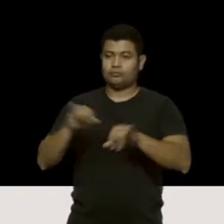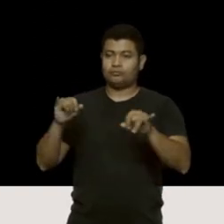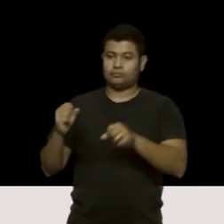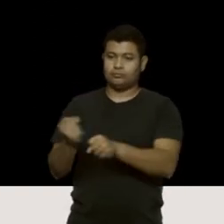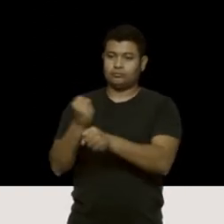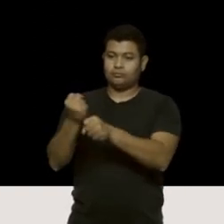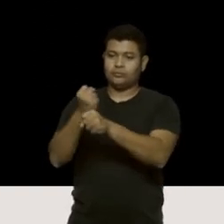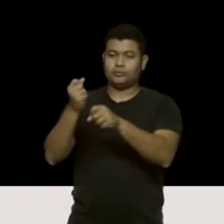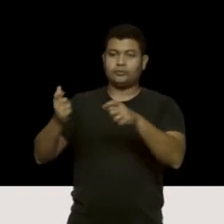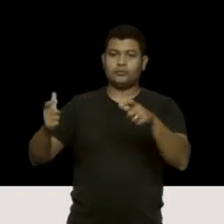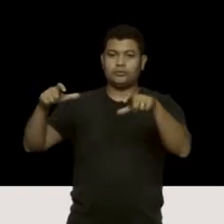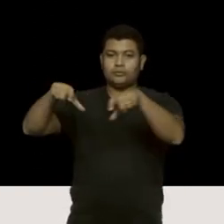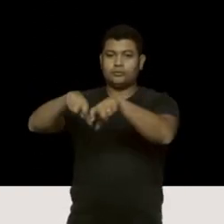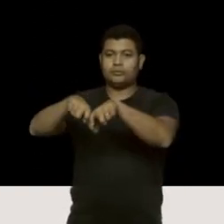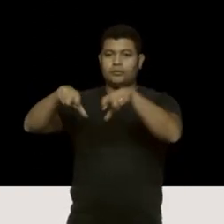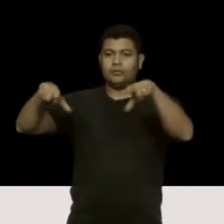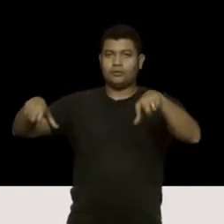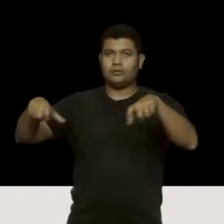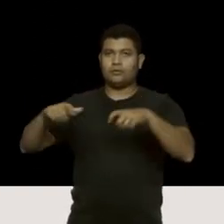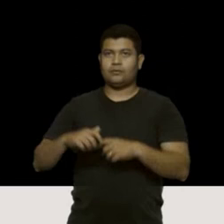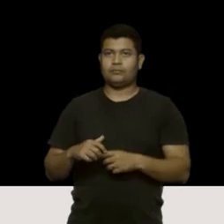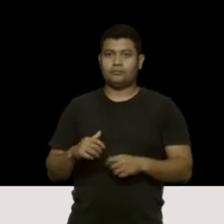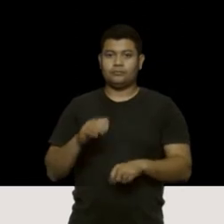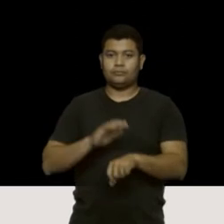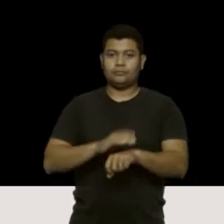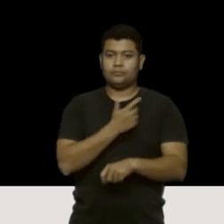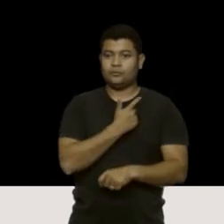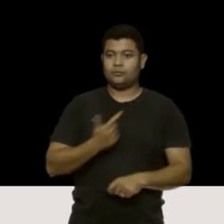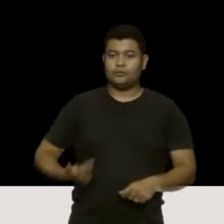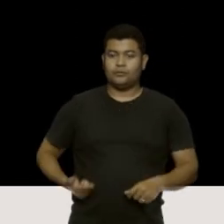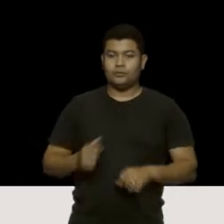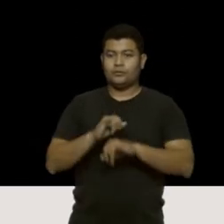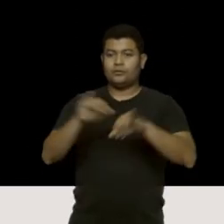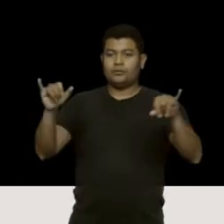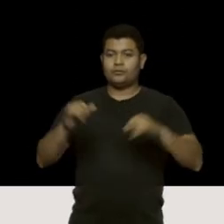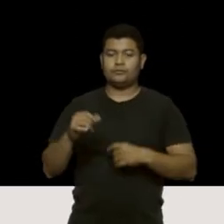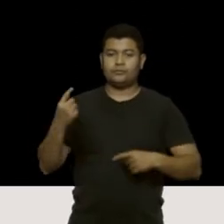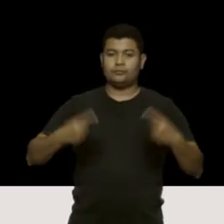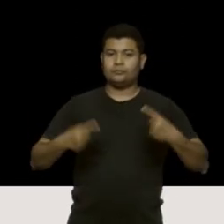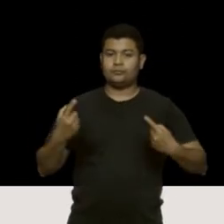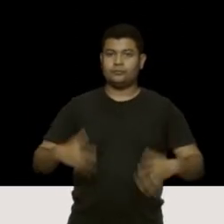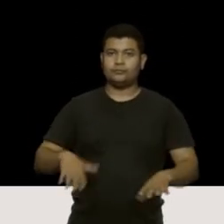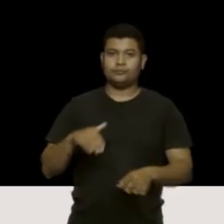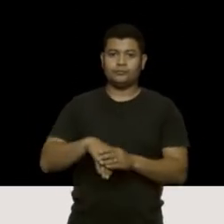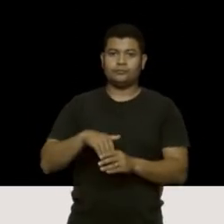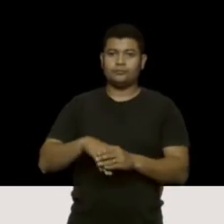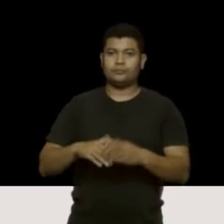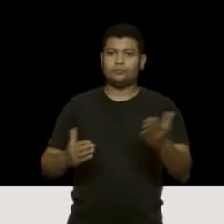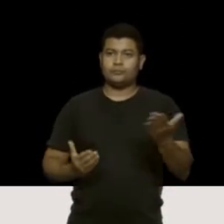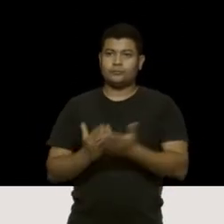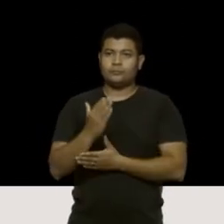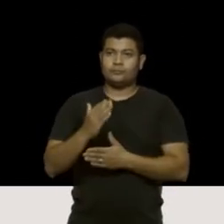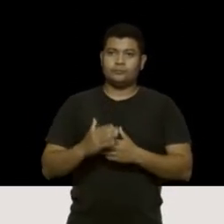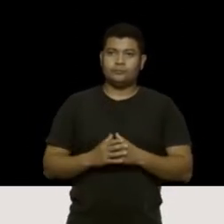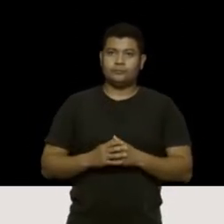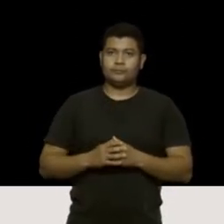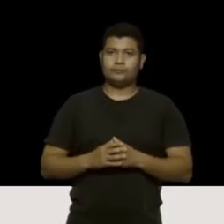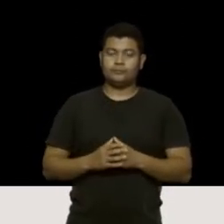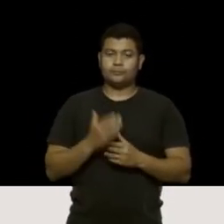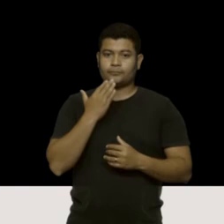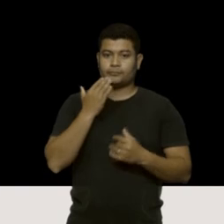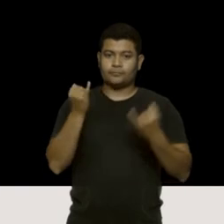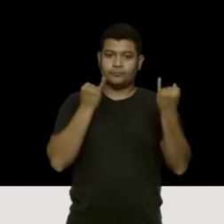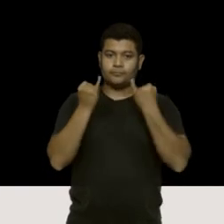pelo governador do Estado. Em discussão, em votação, aprovado. Pedido